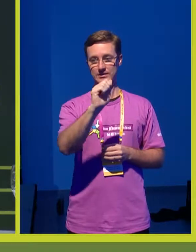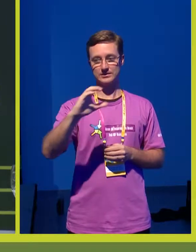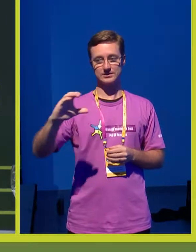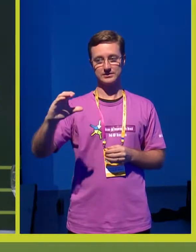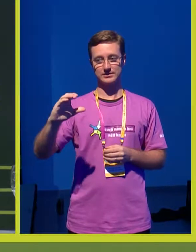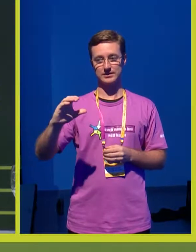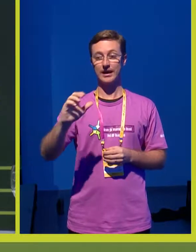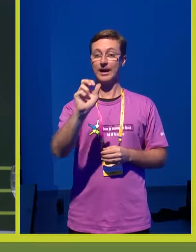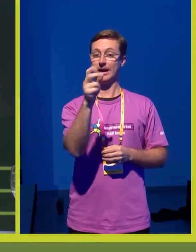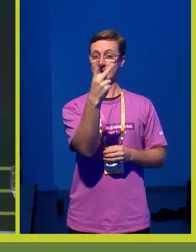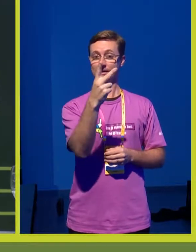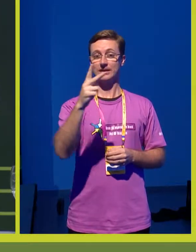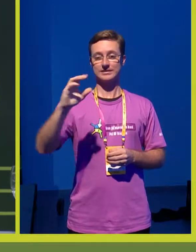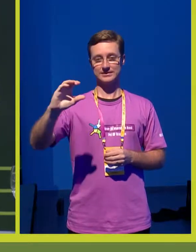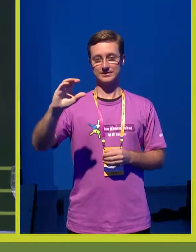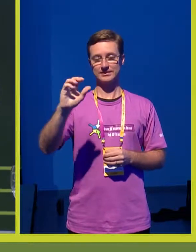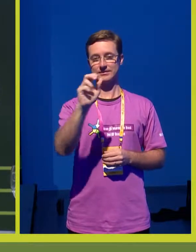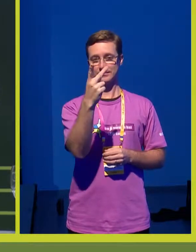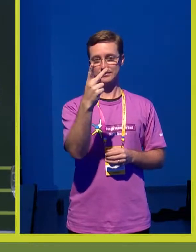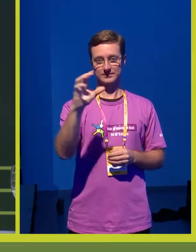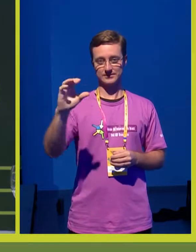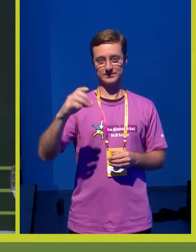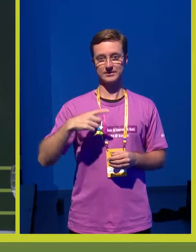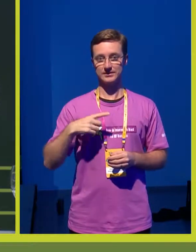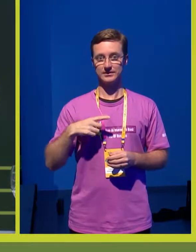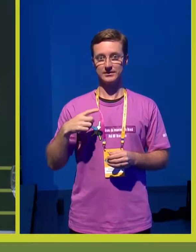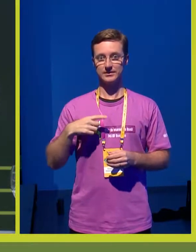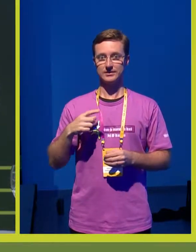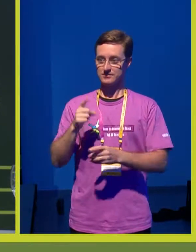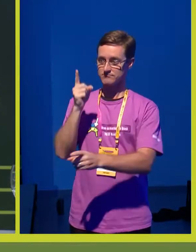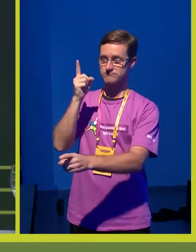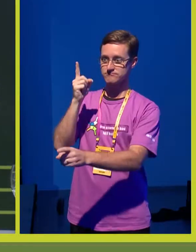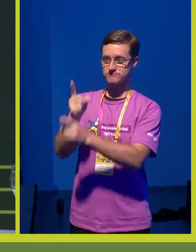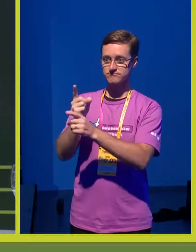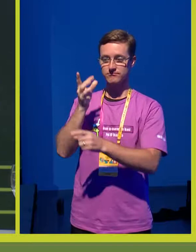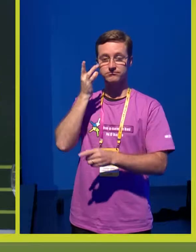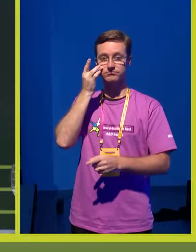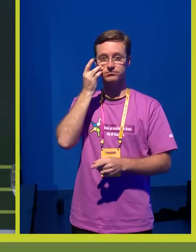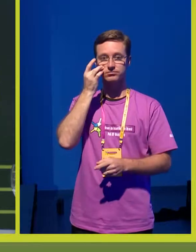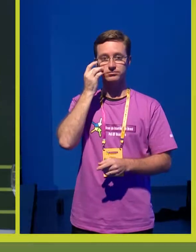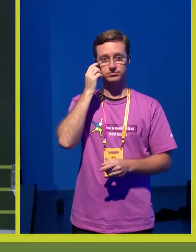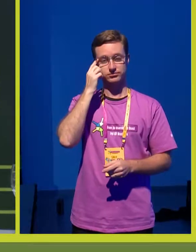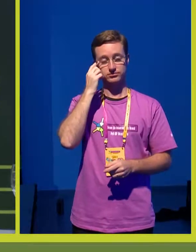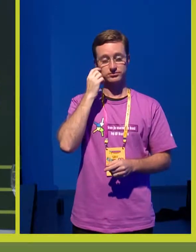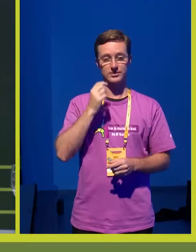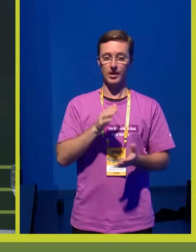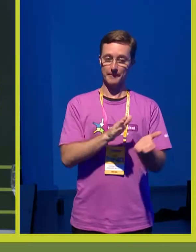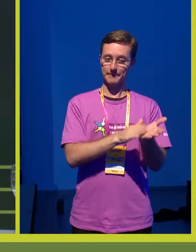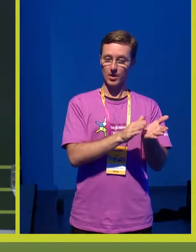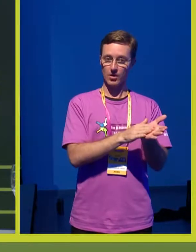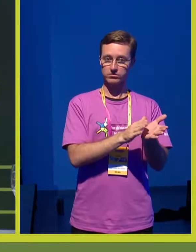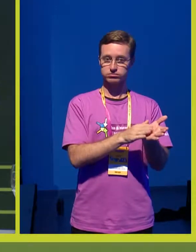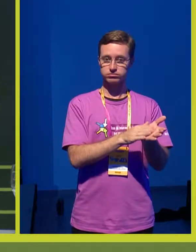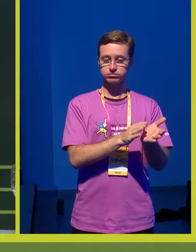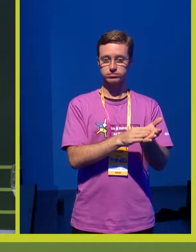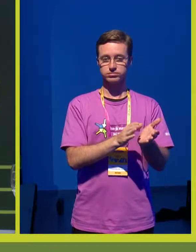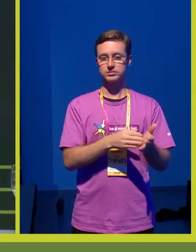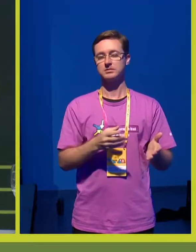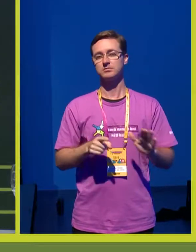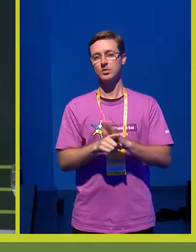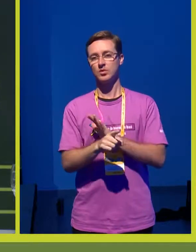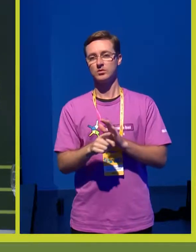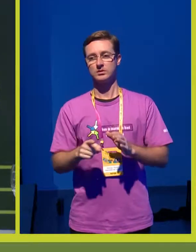prisão em flagrante em que estava em pauta a questão se a prova deve ser considerada lícita